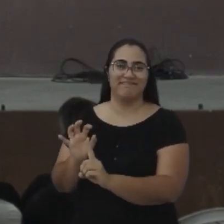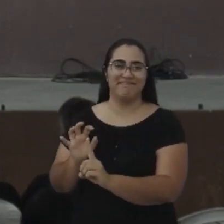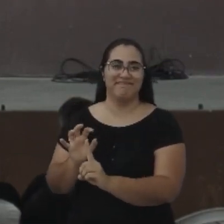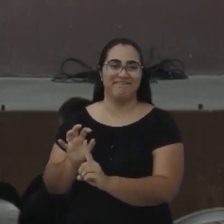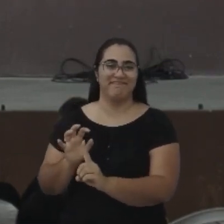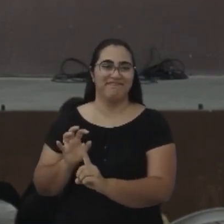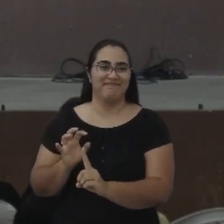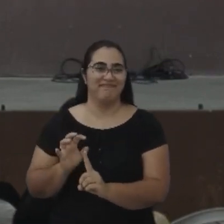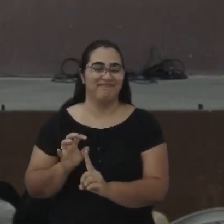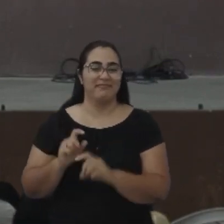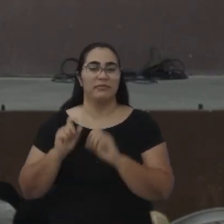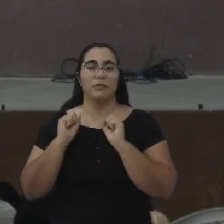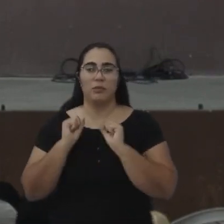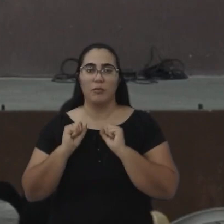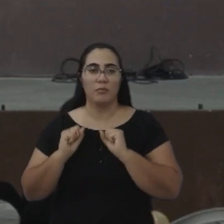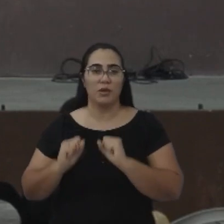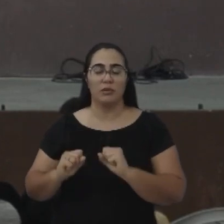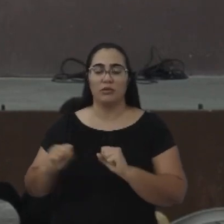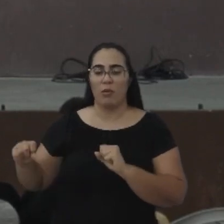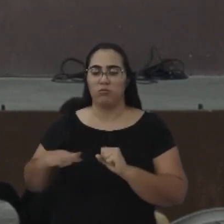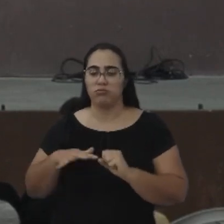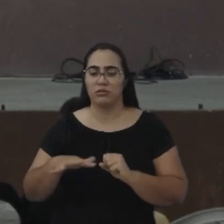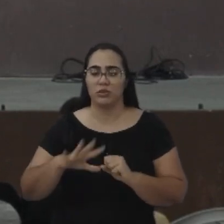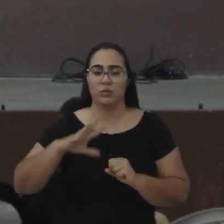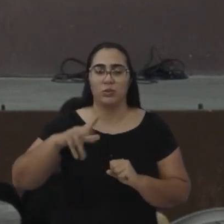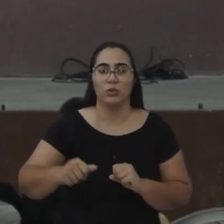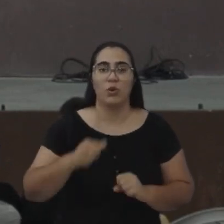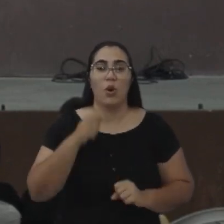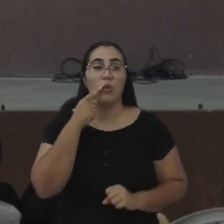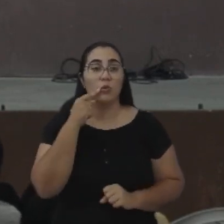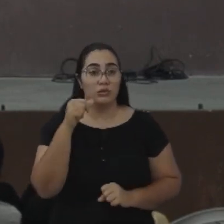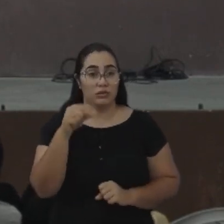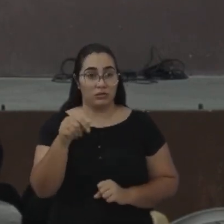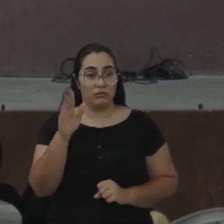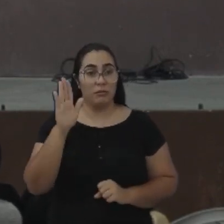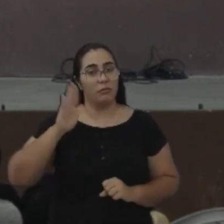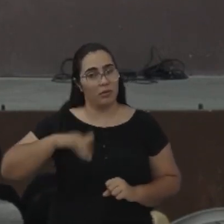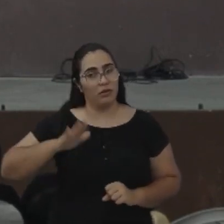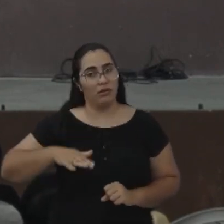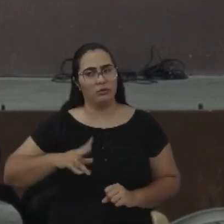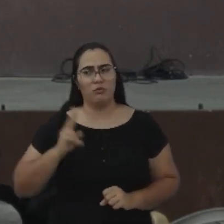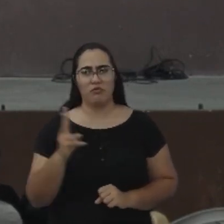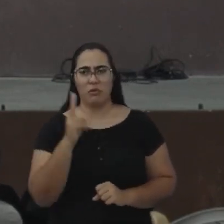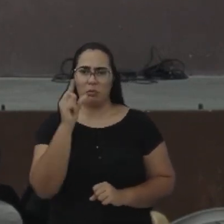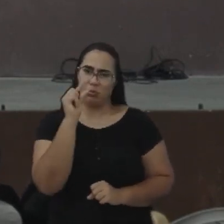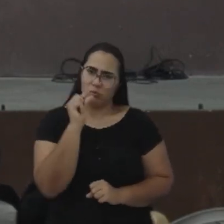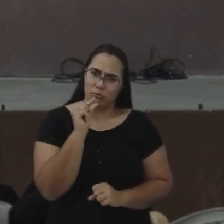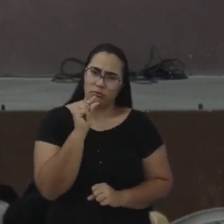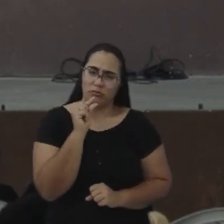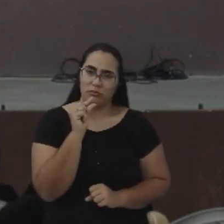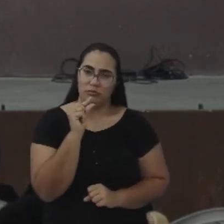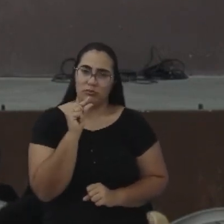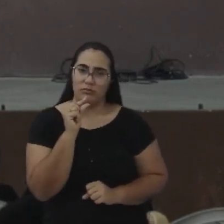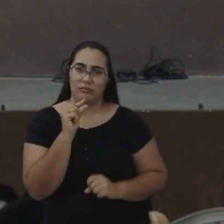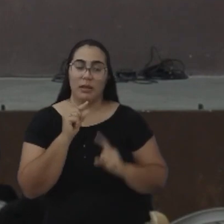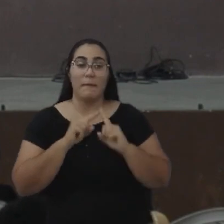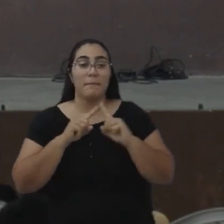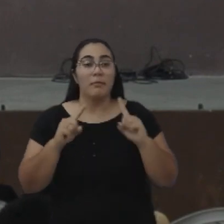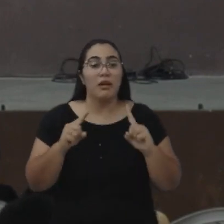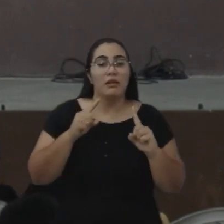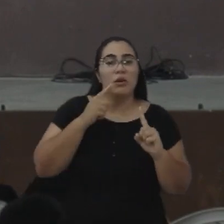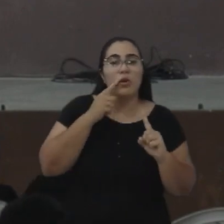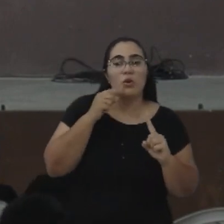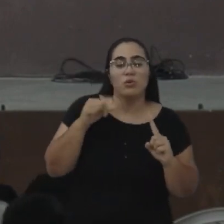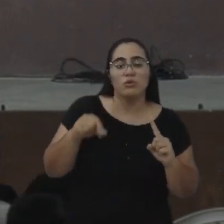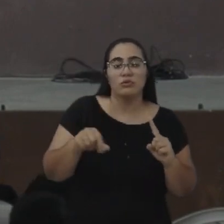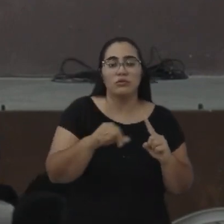de permeá-la por completo. O sal é barato, seu valor é mínimo, mas o mesmo sal tem